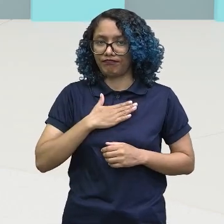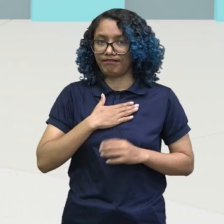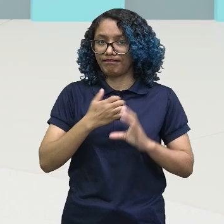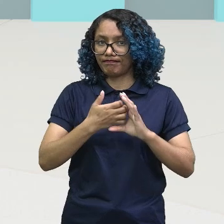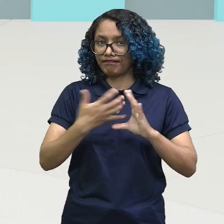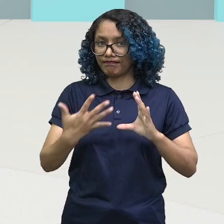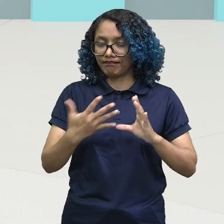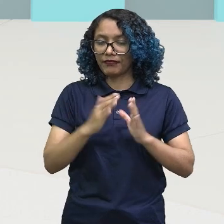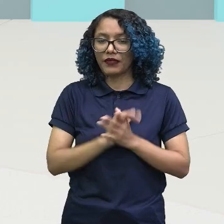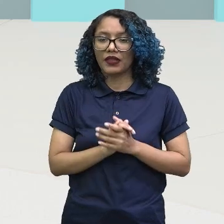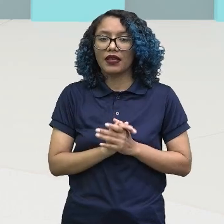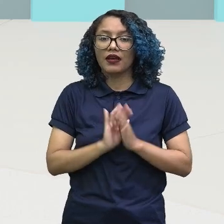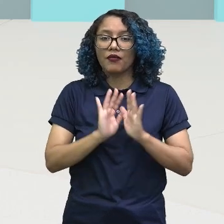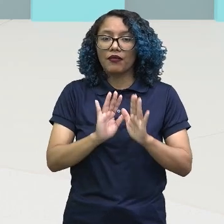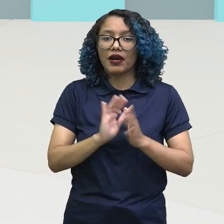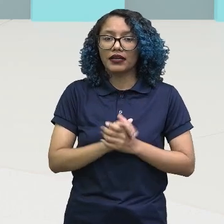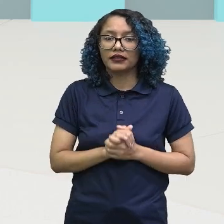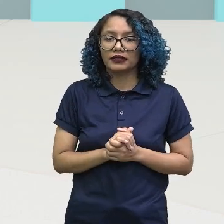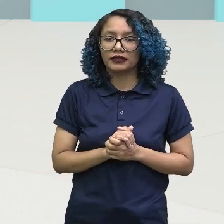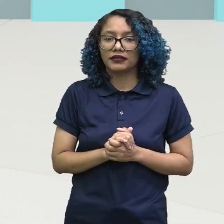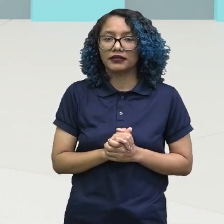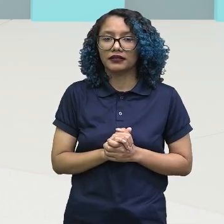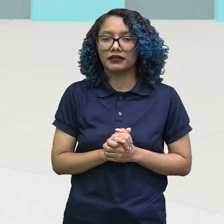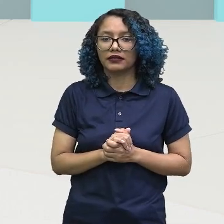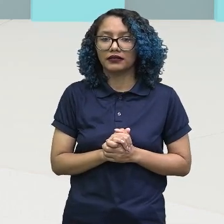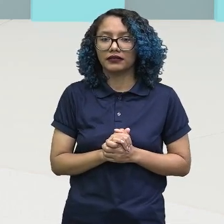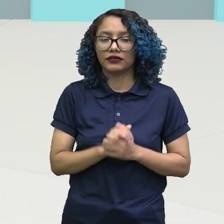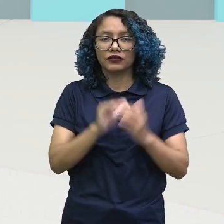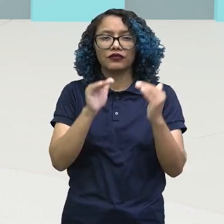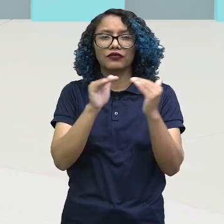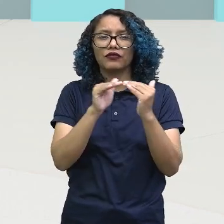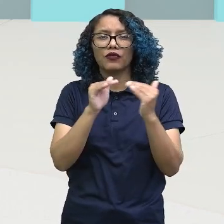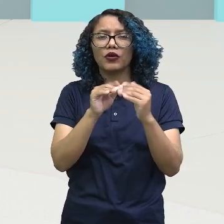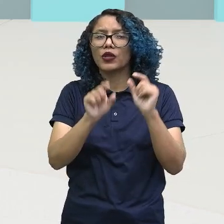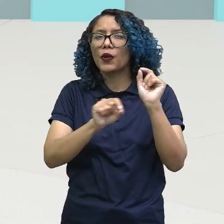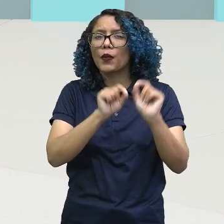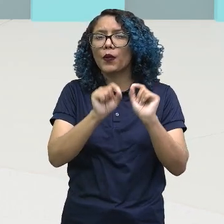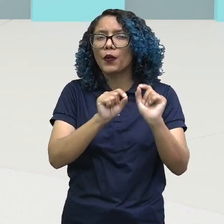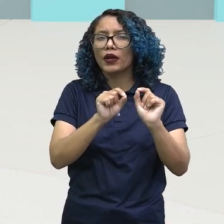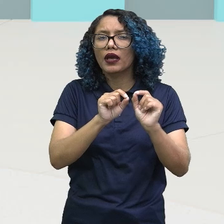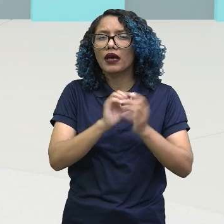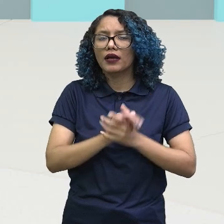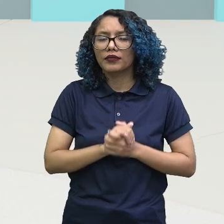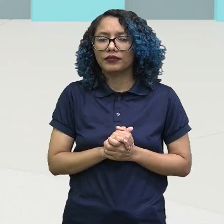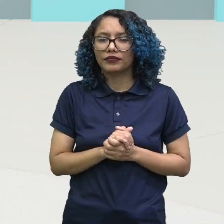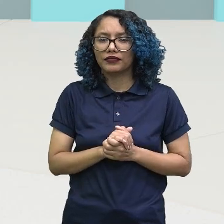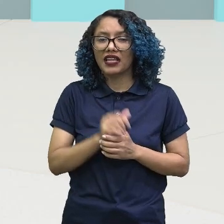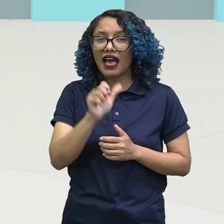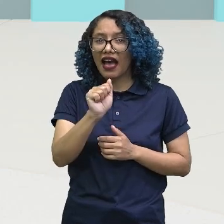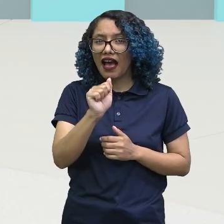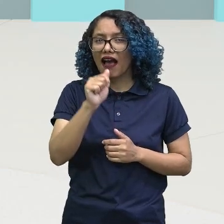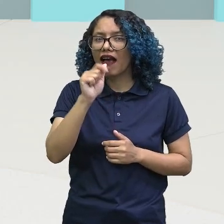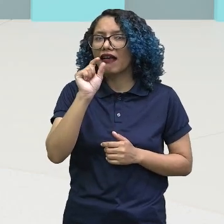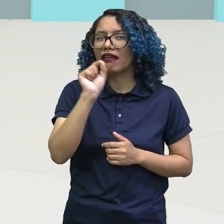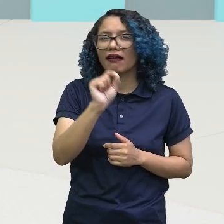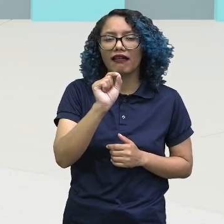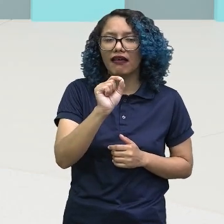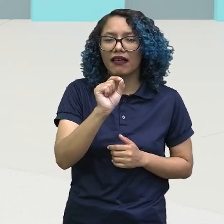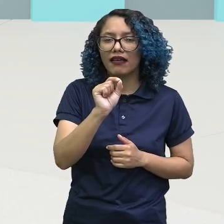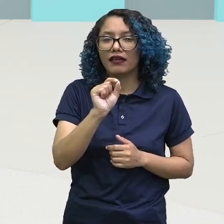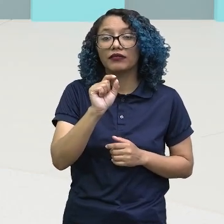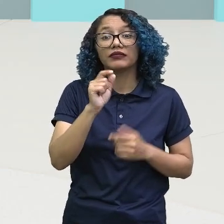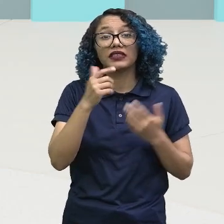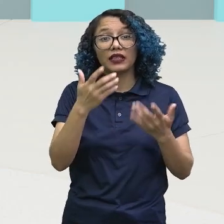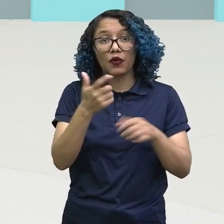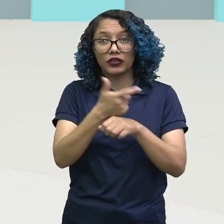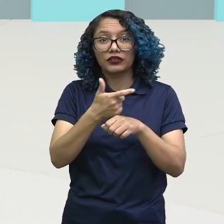característica. Mas favorável a quê? Perceba que o adjetivo pede um complemento. Então,